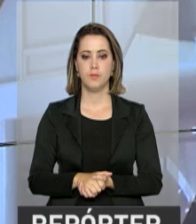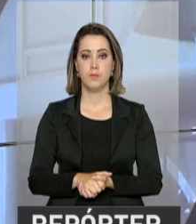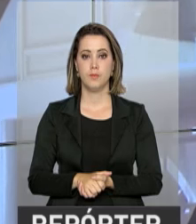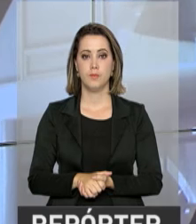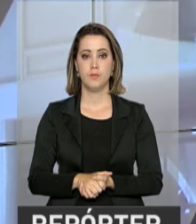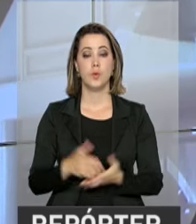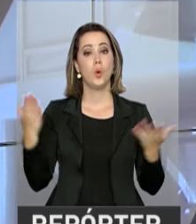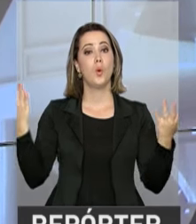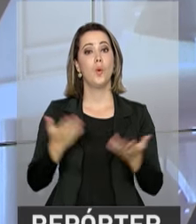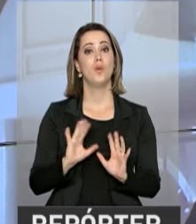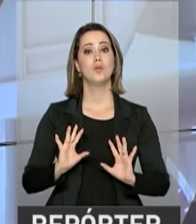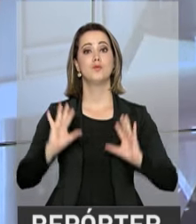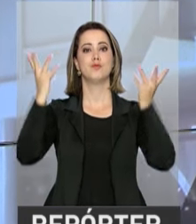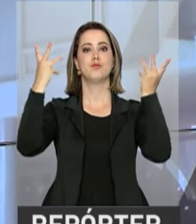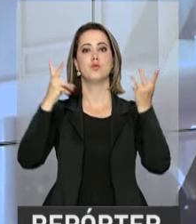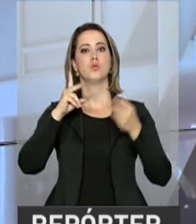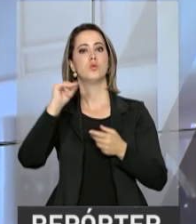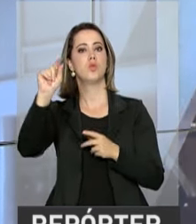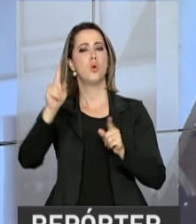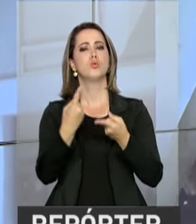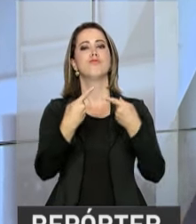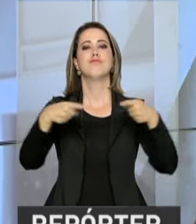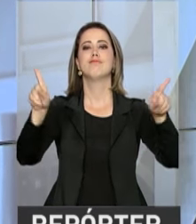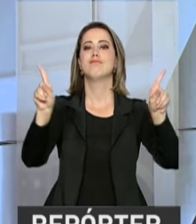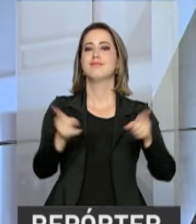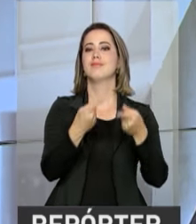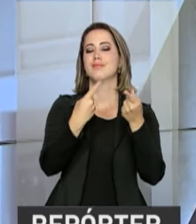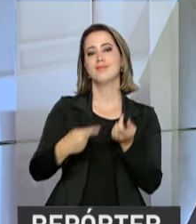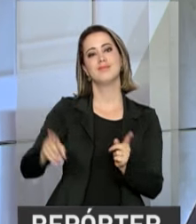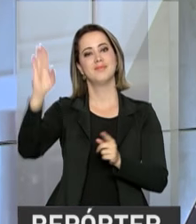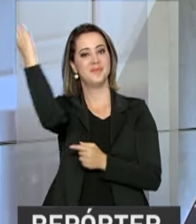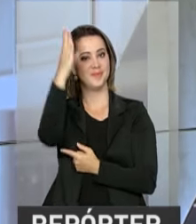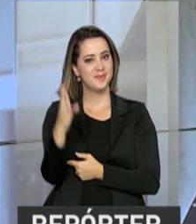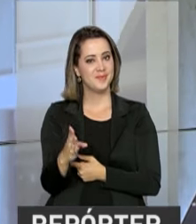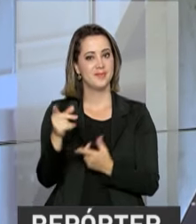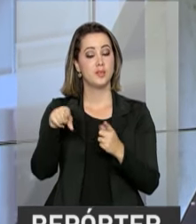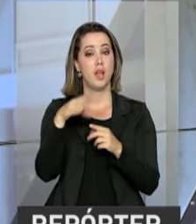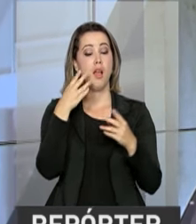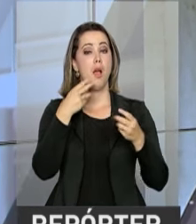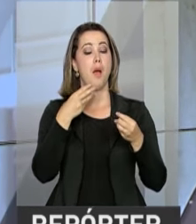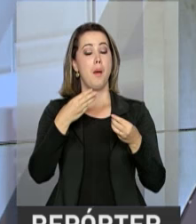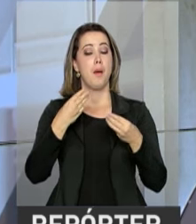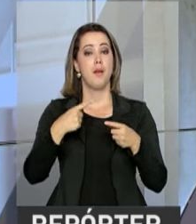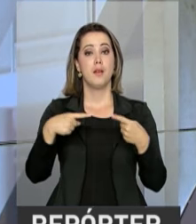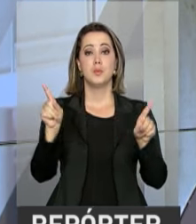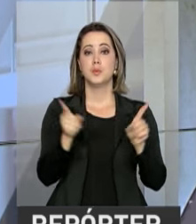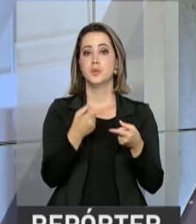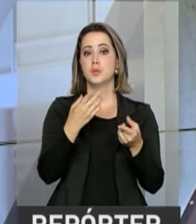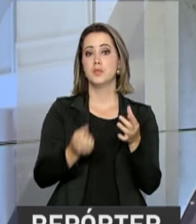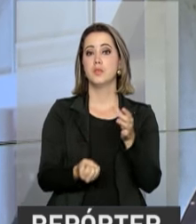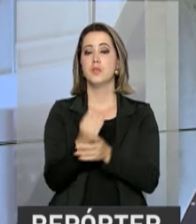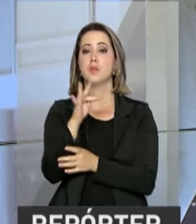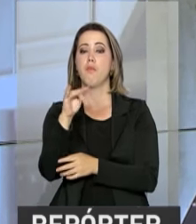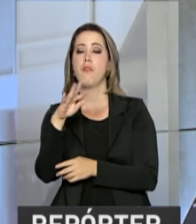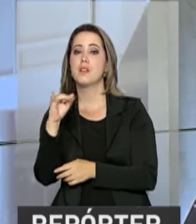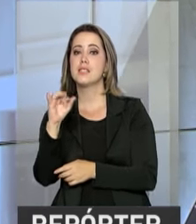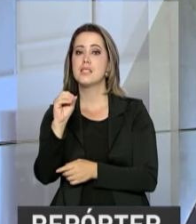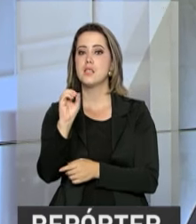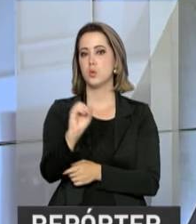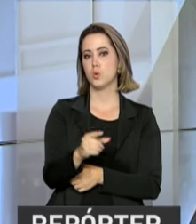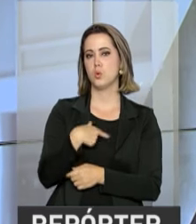hoje é comemorado o dia do hino nacional brasileiro a música foi composta por francisco manuel da silva